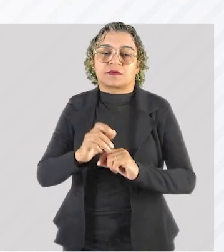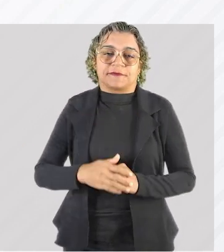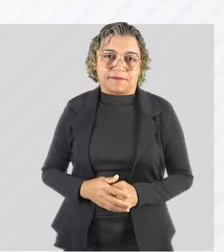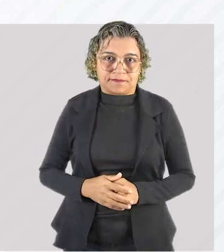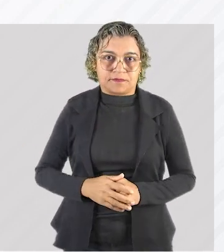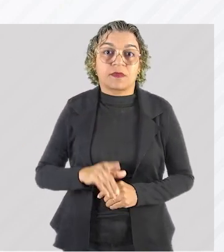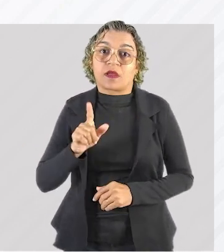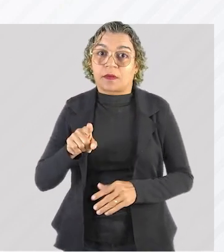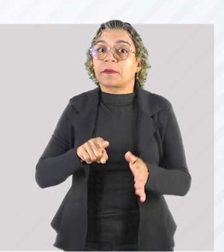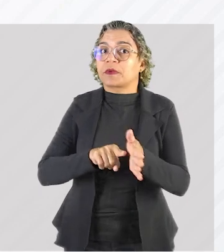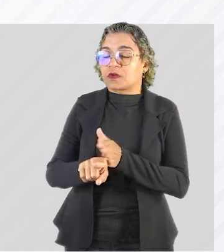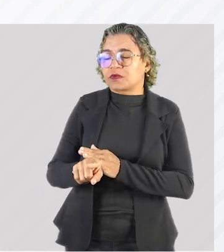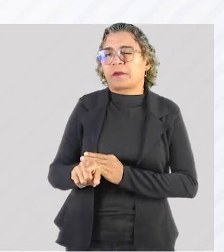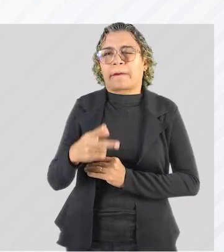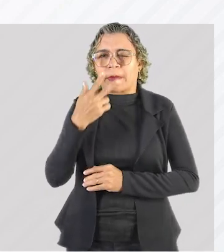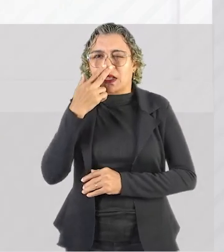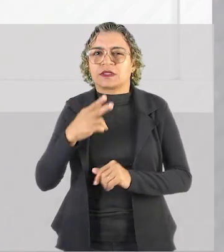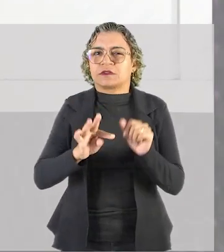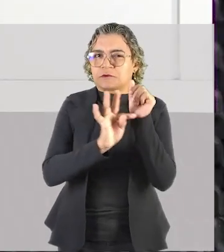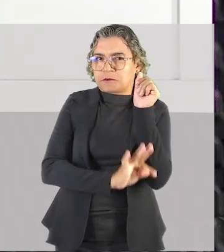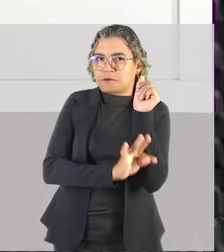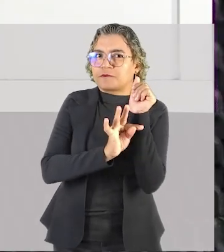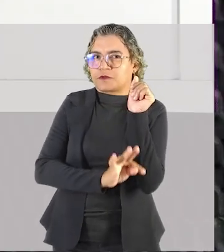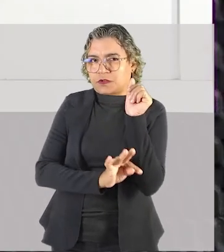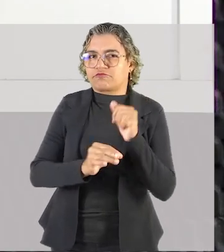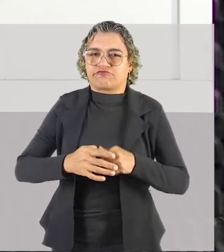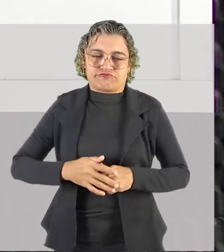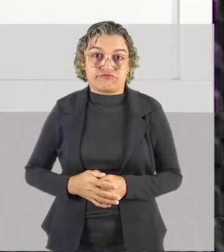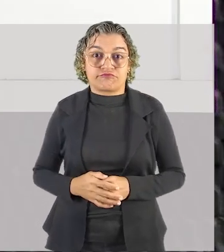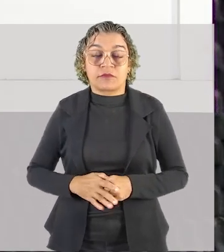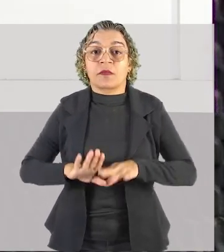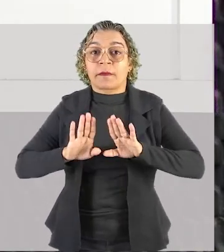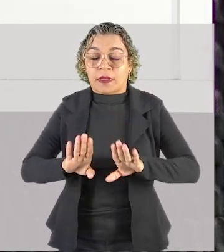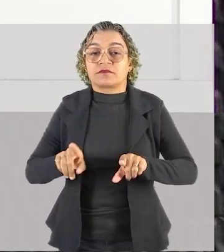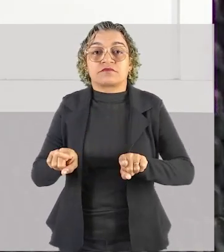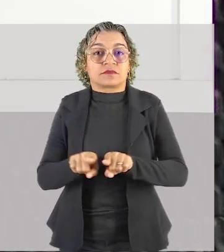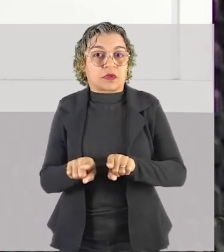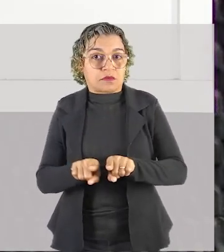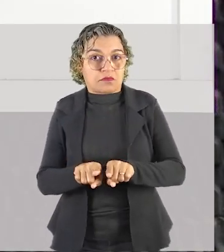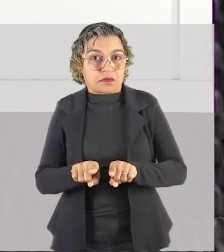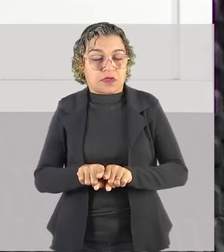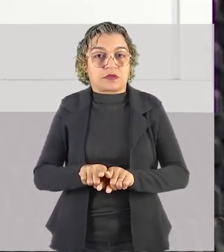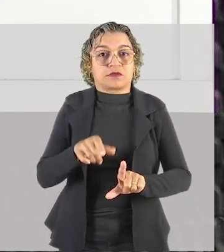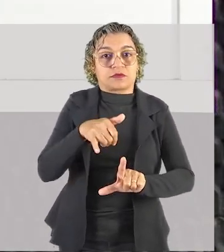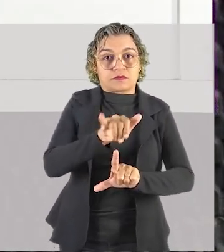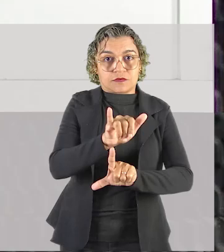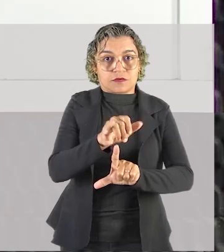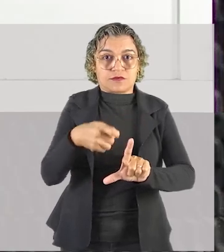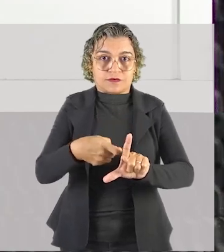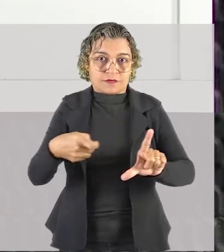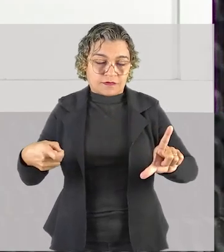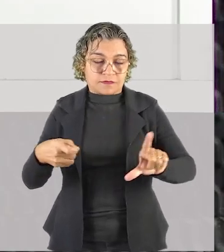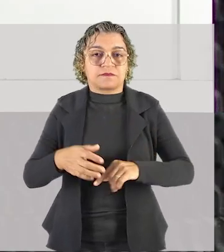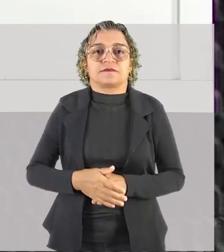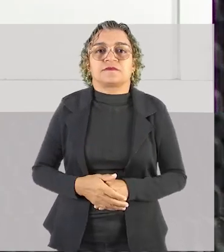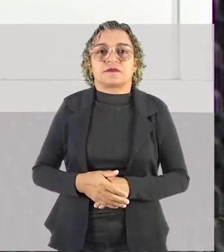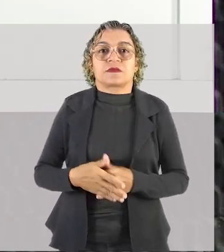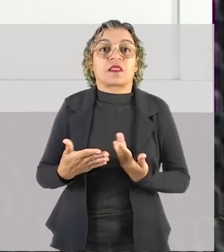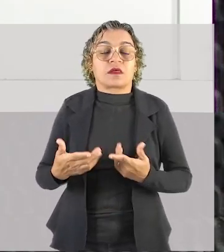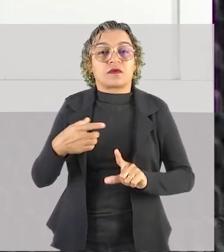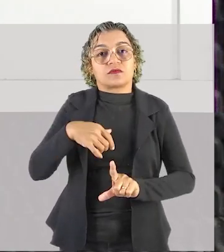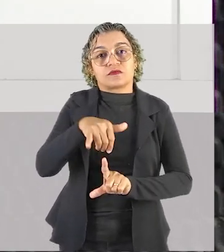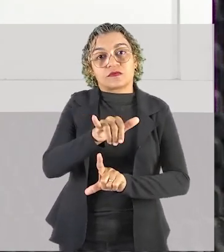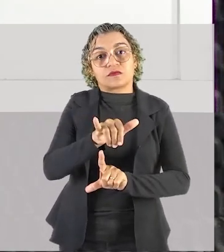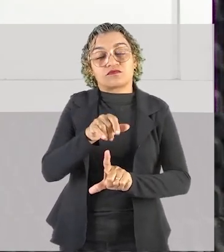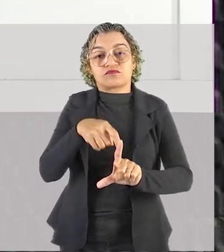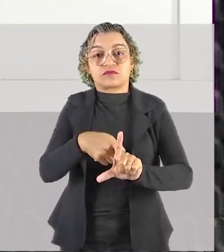pessoal, é uma questão também de física, né? A gente pode ter essa abordagem, mas é uma questão também de função afim. Tá? A função afim, ela